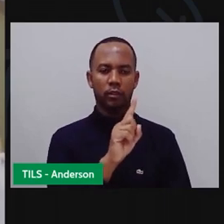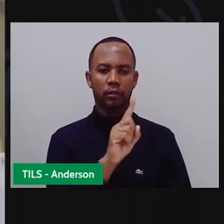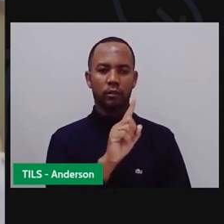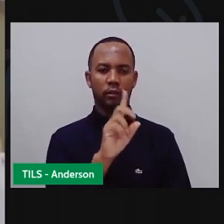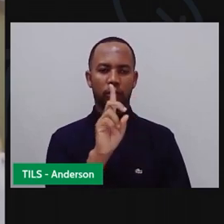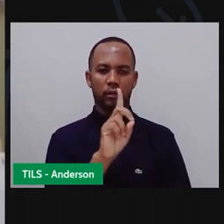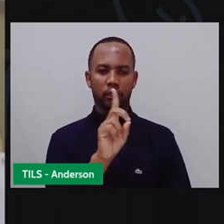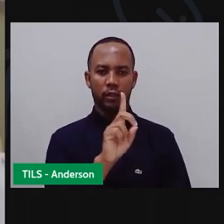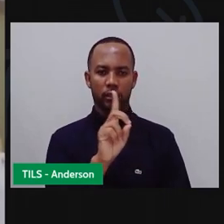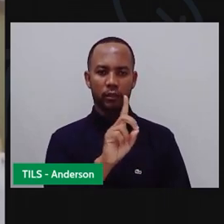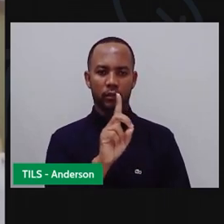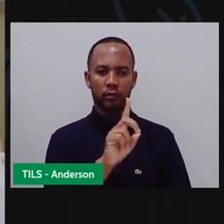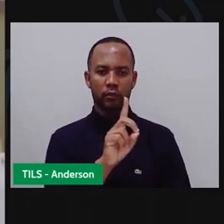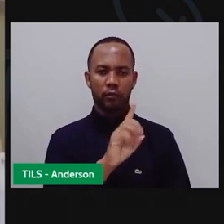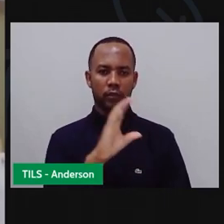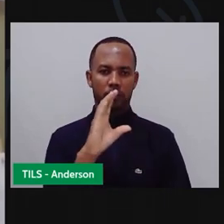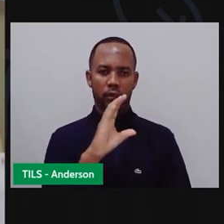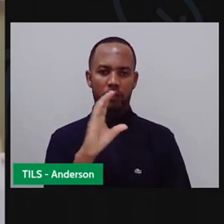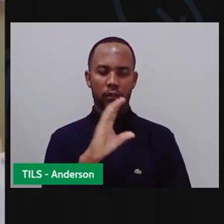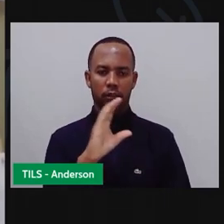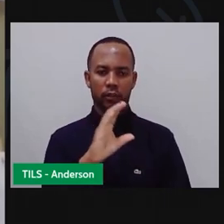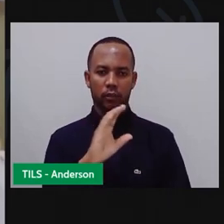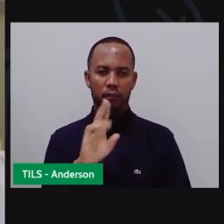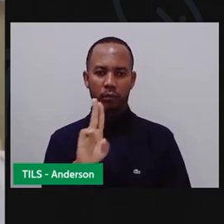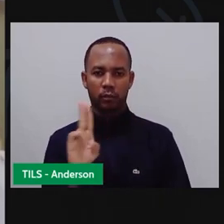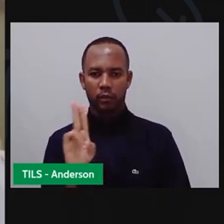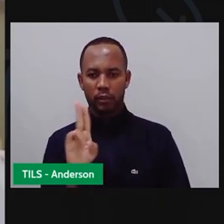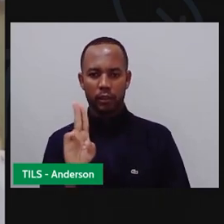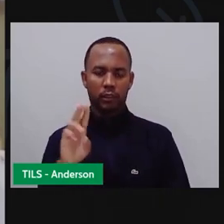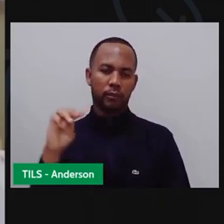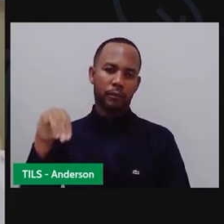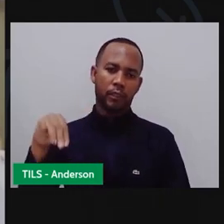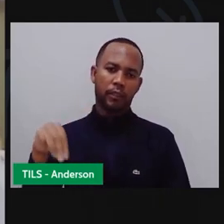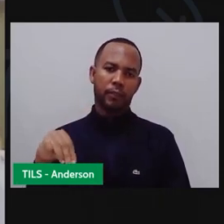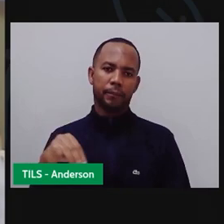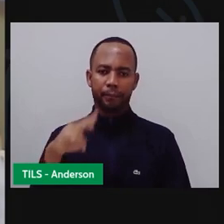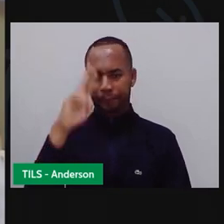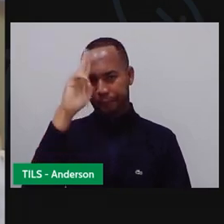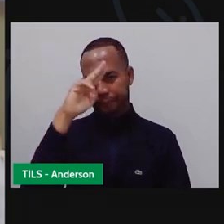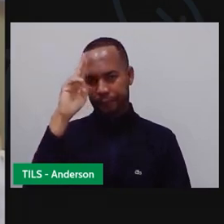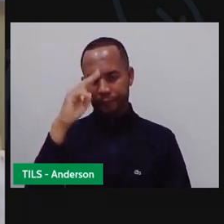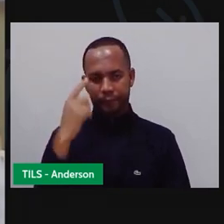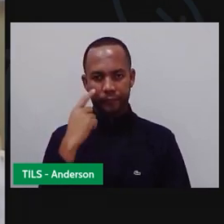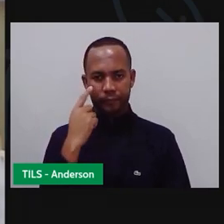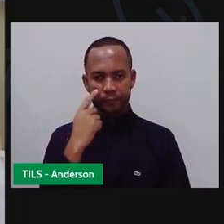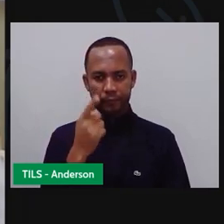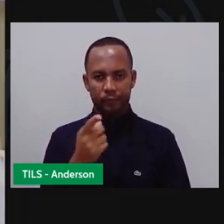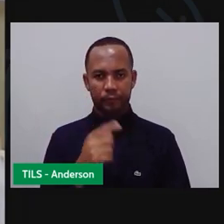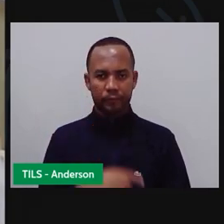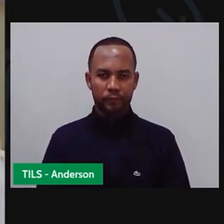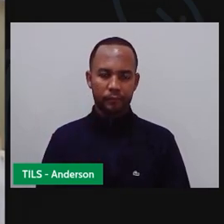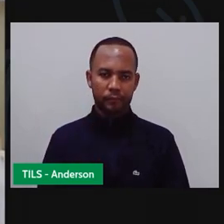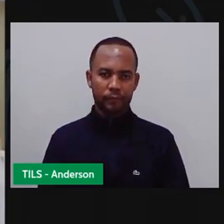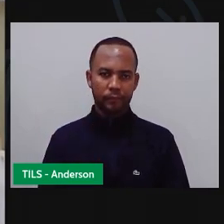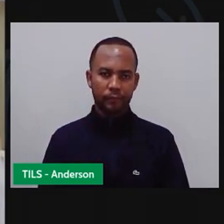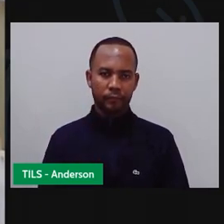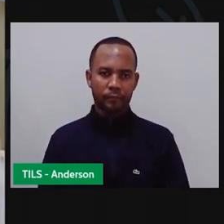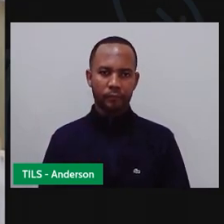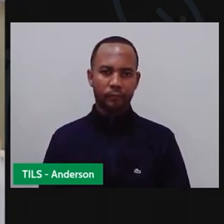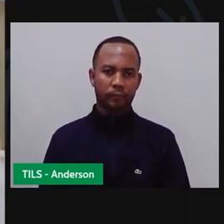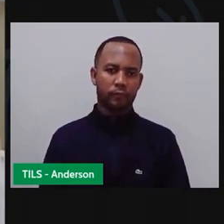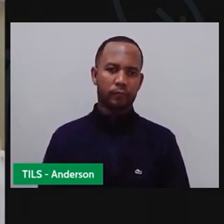dezena centena e Unidade de mim enviar lembra daquele velho amigo Nossa que a fita adesiva